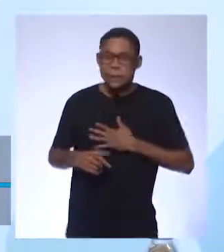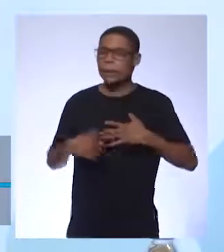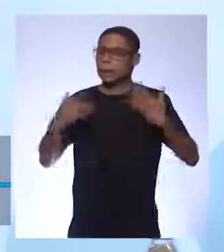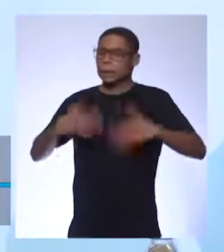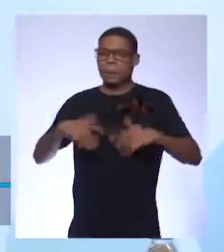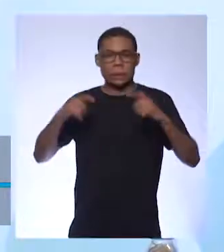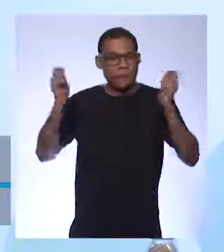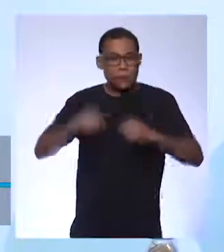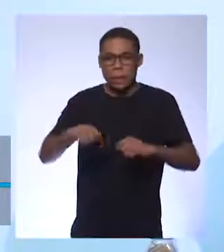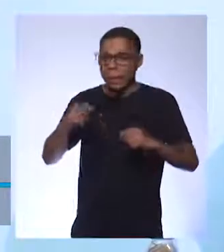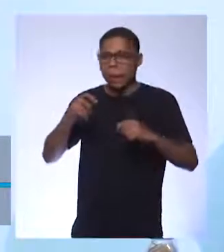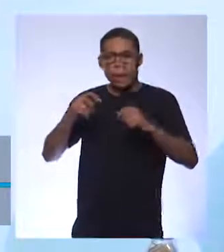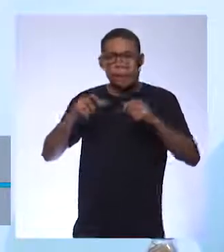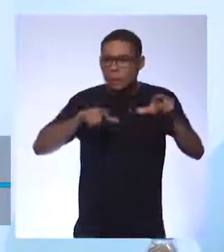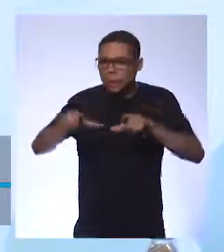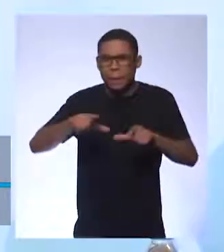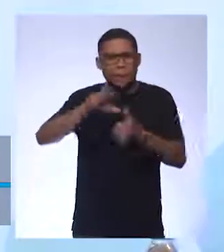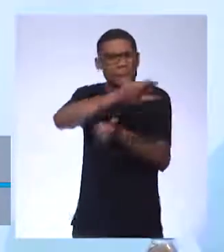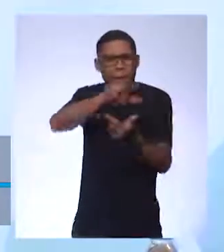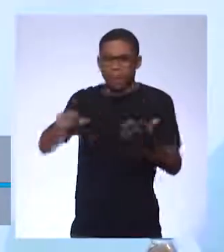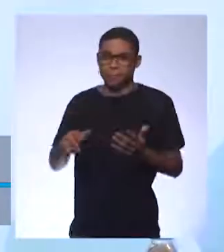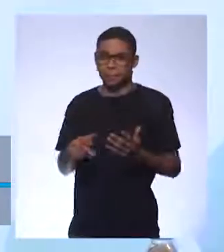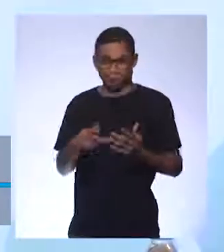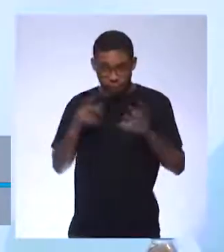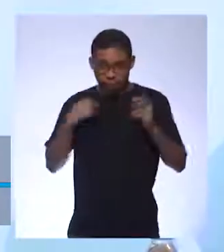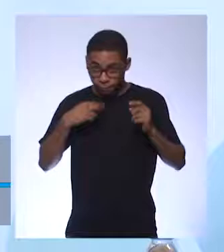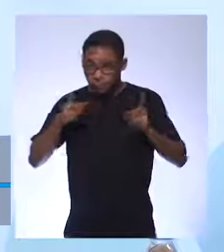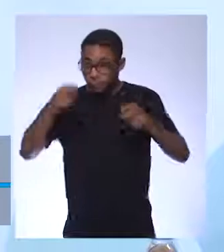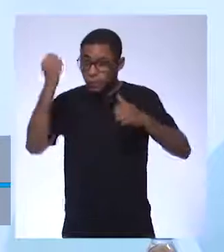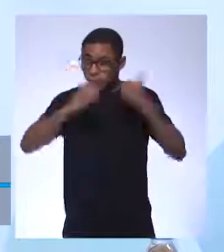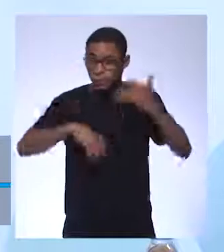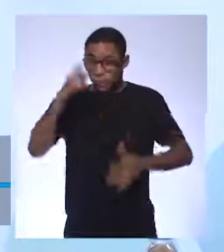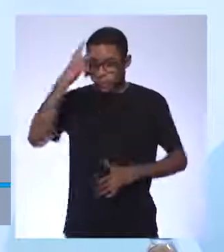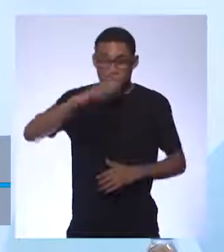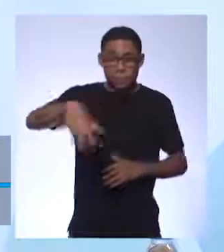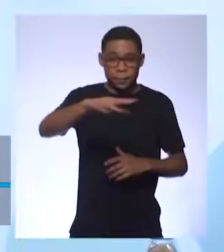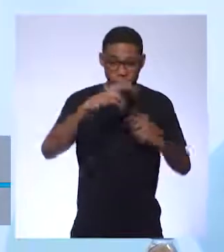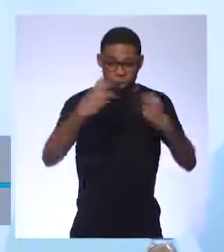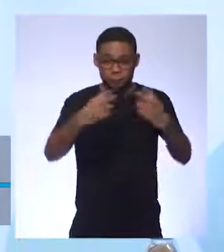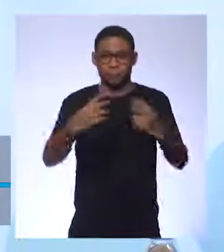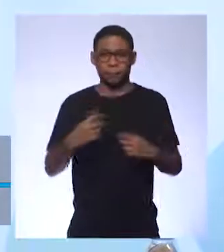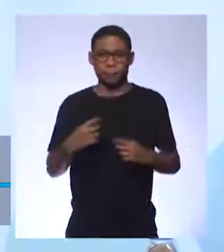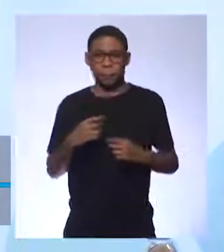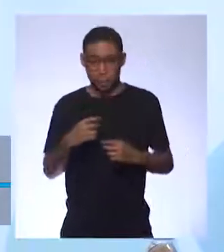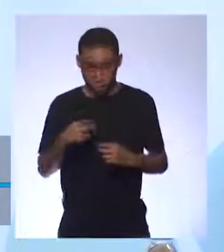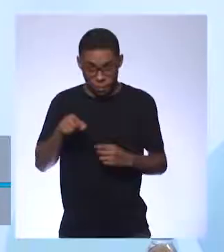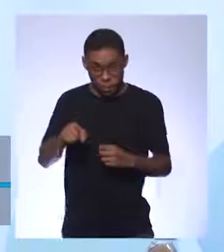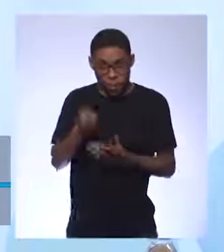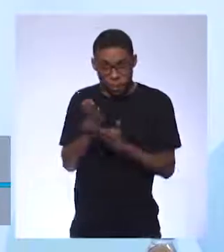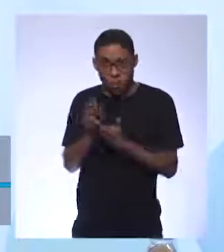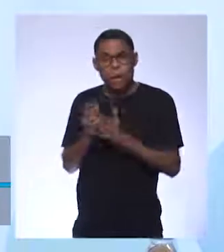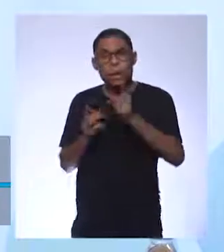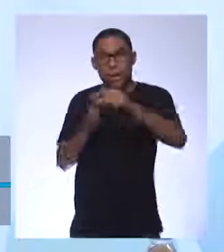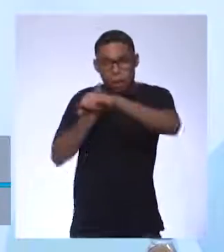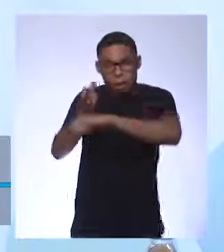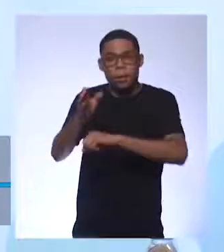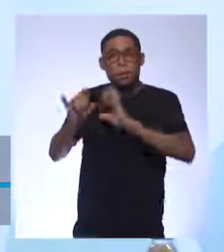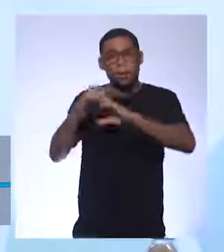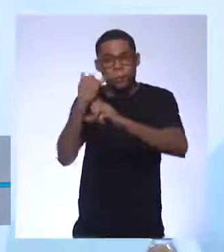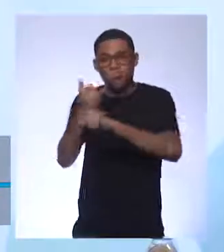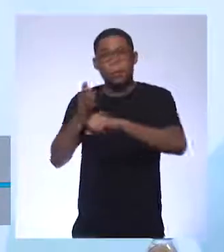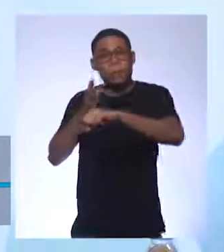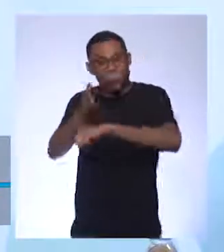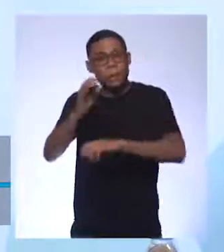incríveis. Nossa, eu estava assistindo alguns vídeos. Eu sempre falo para a turma, turma, passa a minha aula. Quando tiver um tempinho, vai no YouTube, vai na